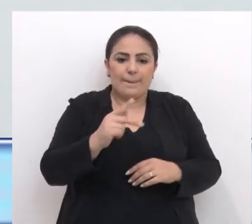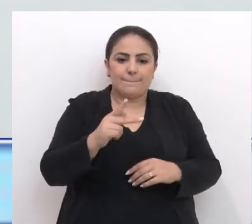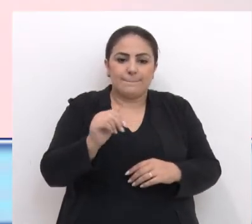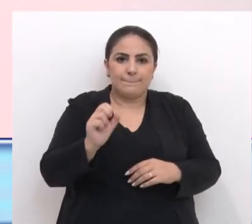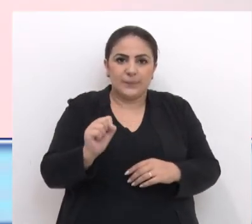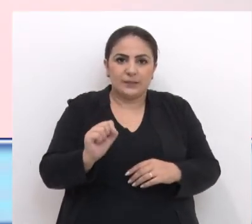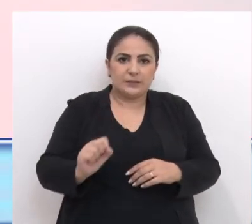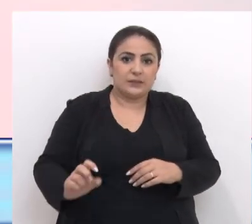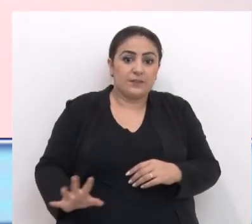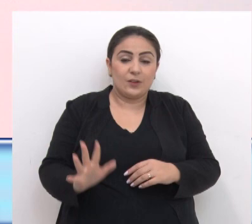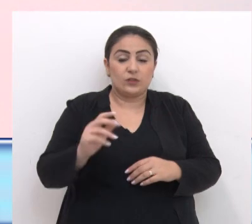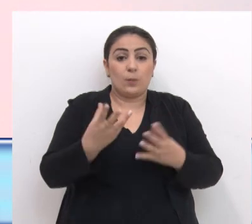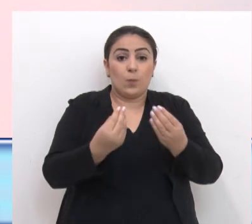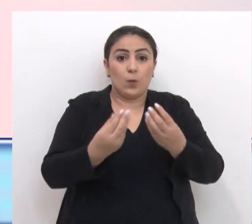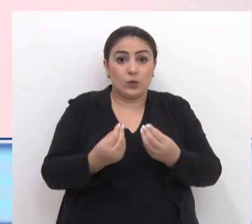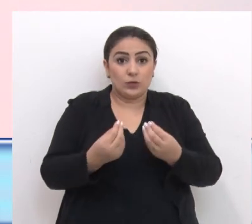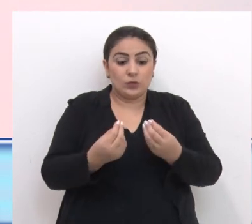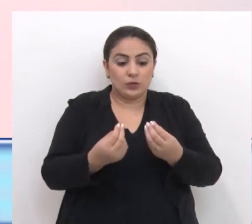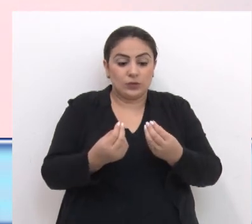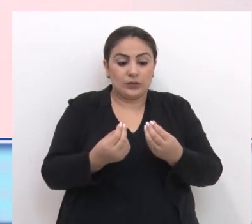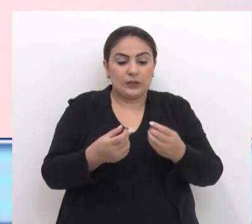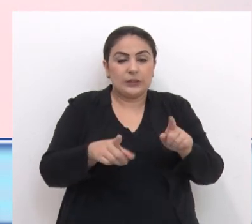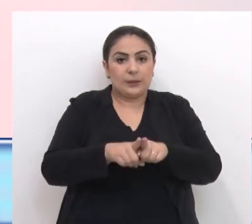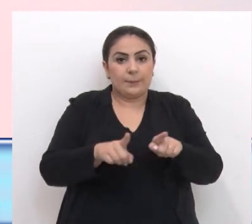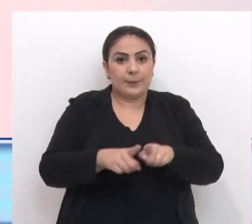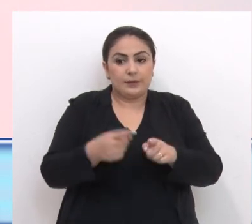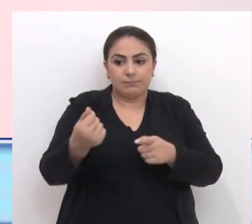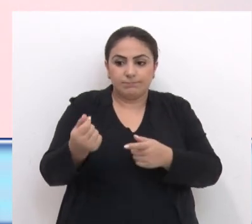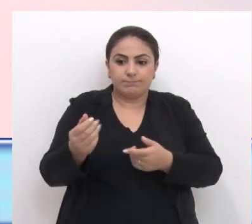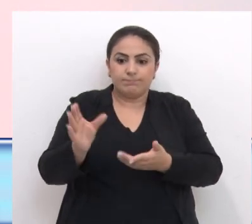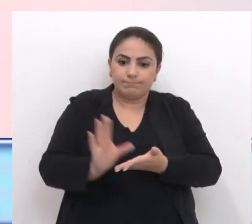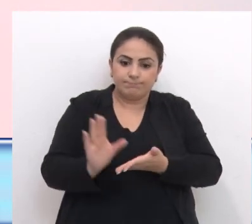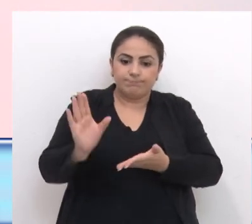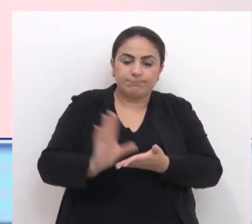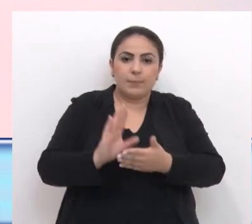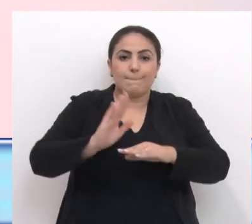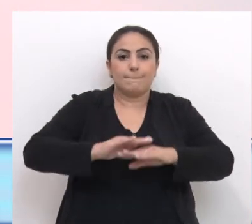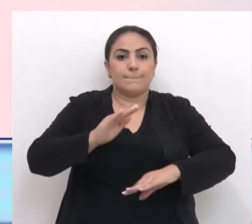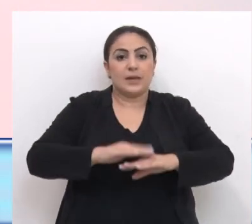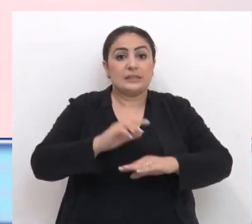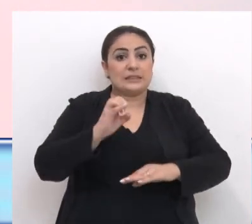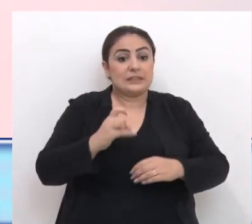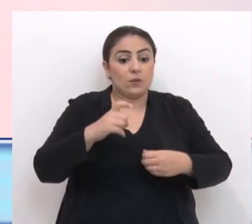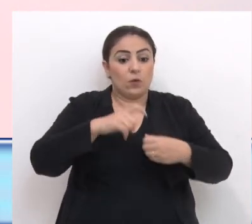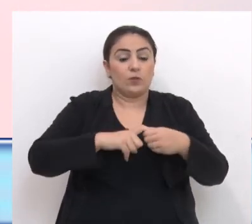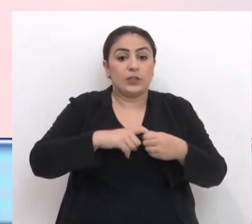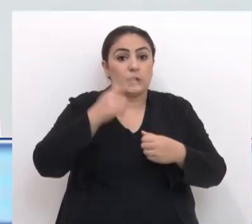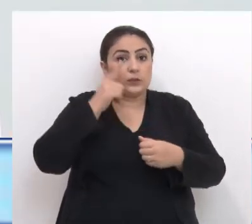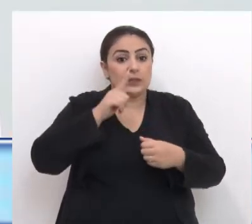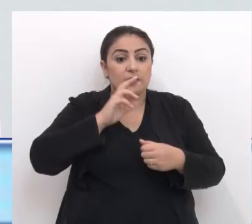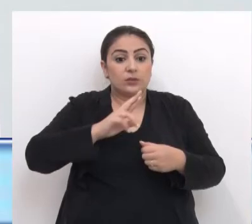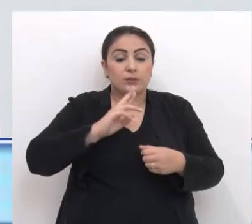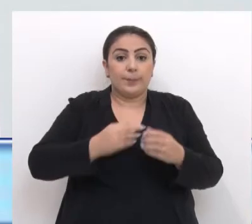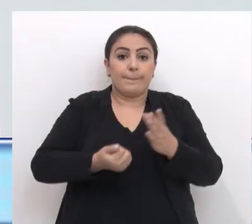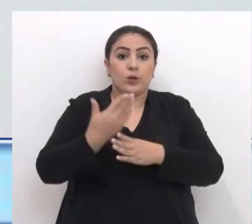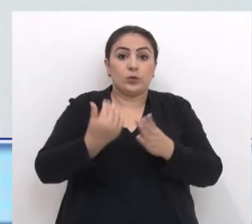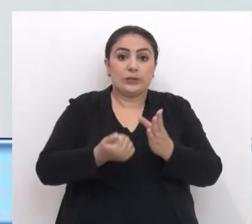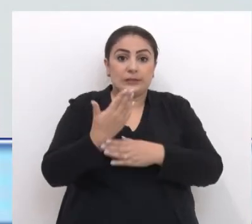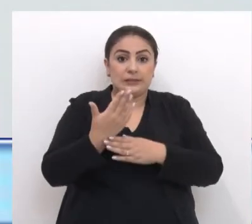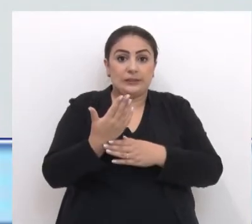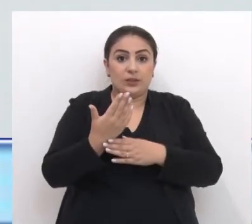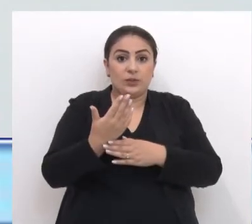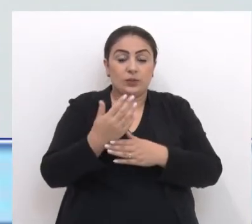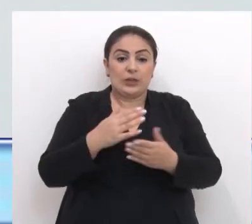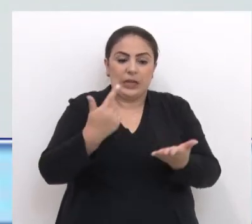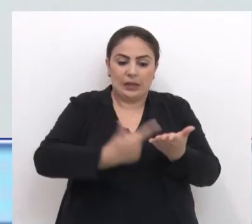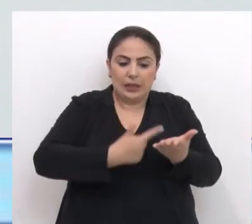tem valorizado muito ultimamente e tem financiado mais é quando o convênio resulta em produção científica